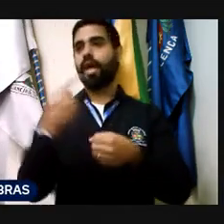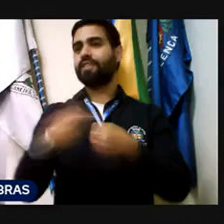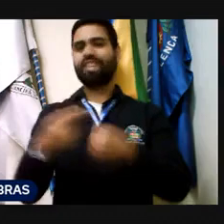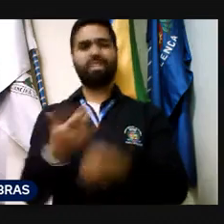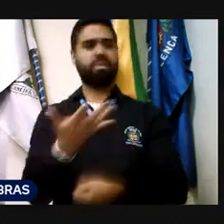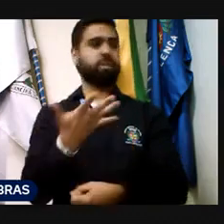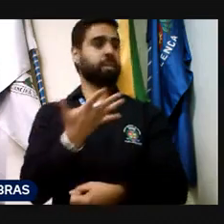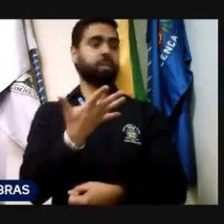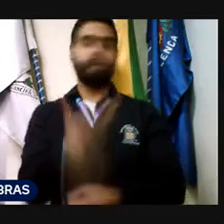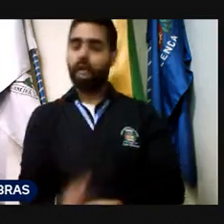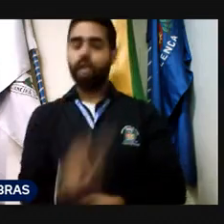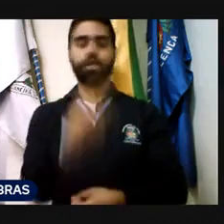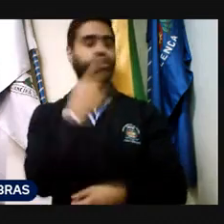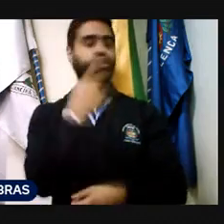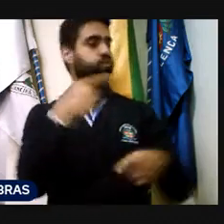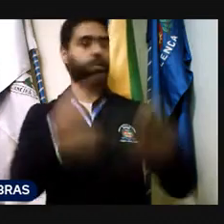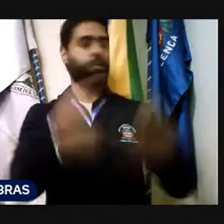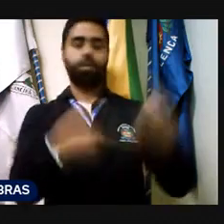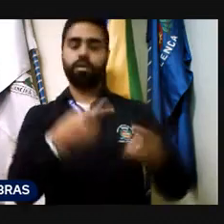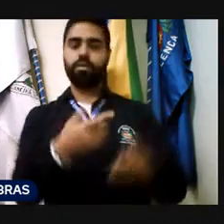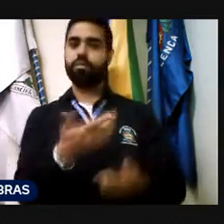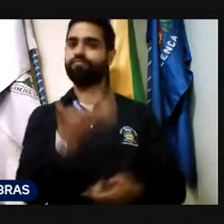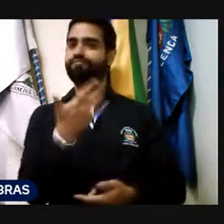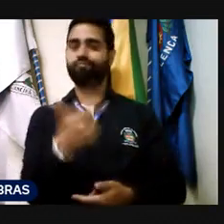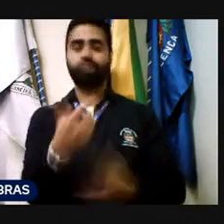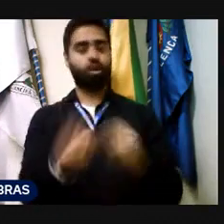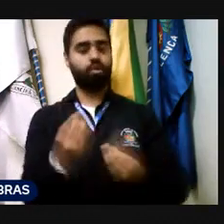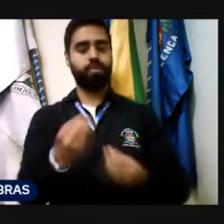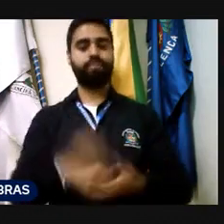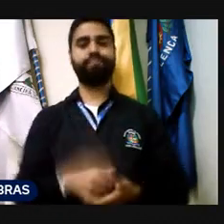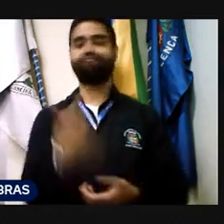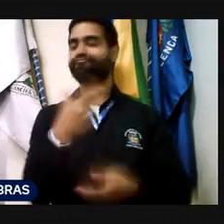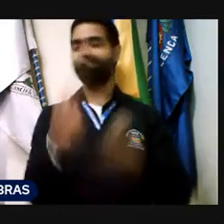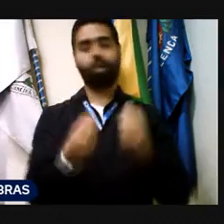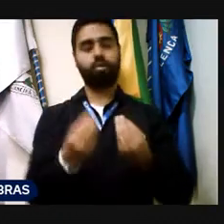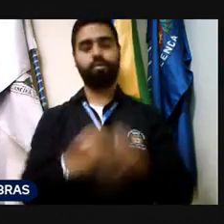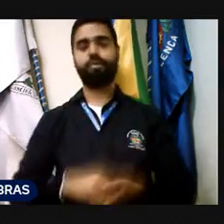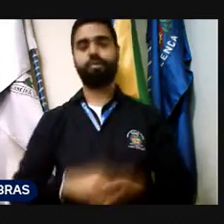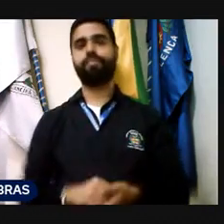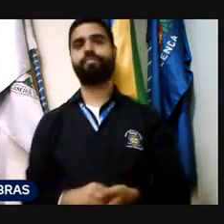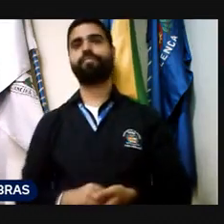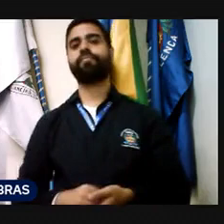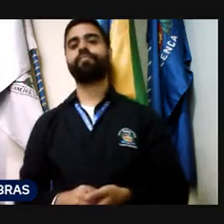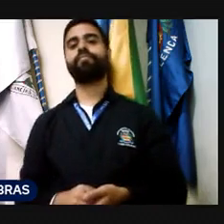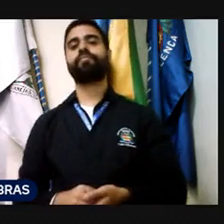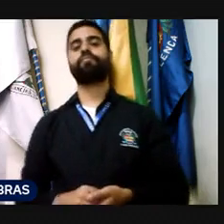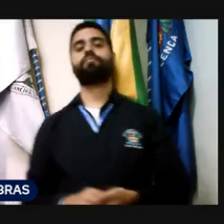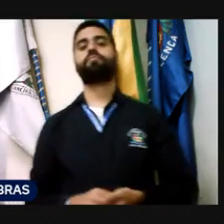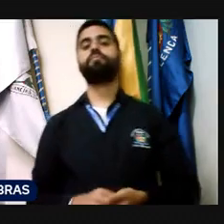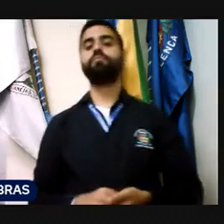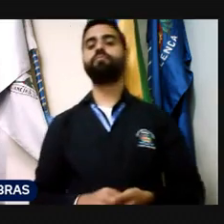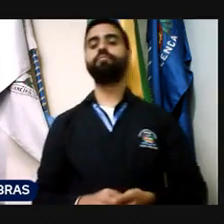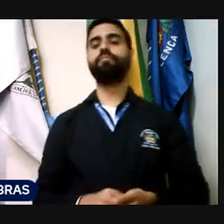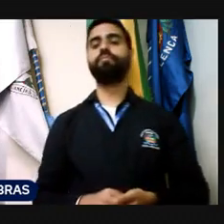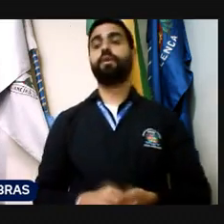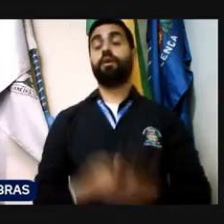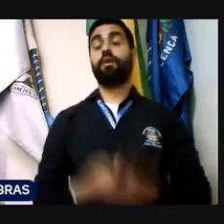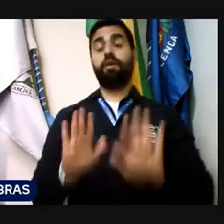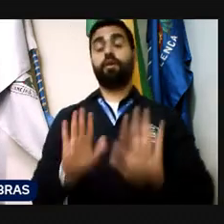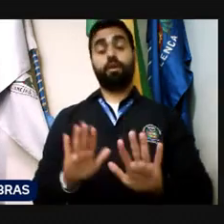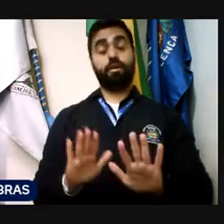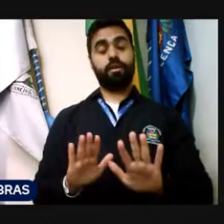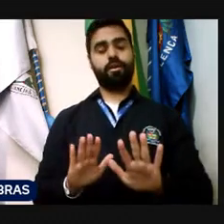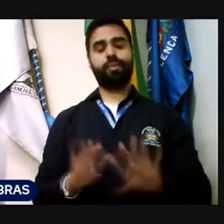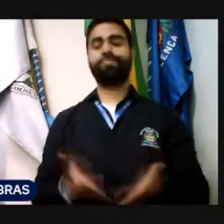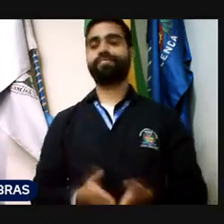mais essa política que vocês estão implementando. Não dá mais. Dito isso, presidente, vou falar sobre os